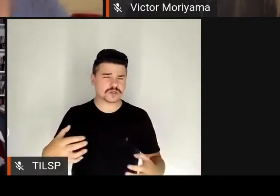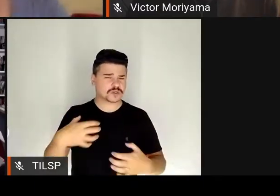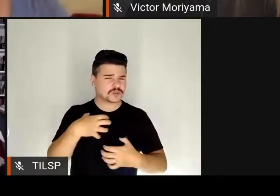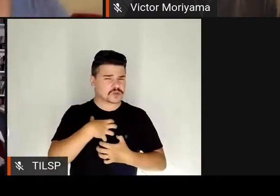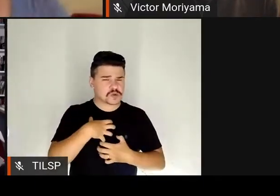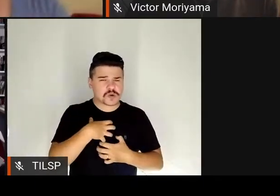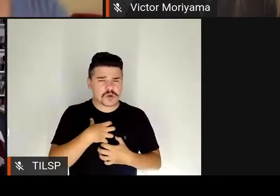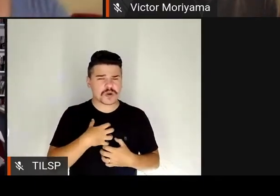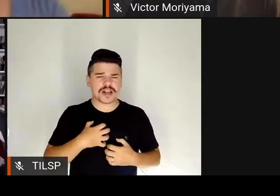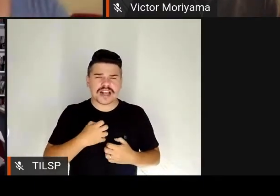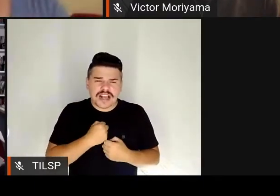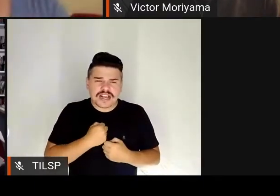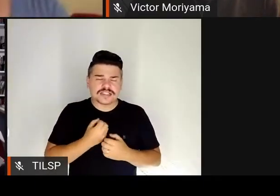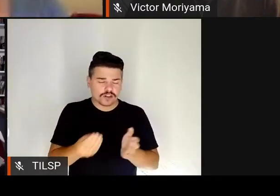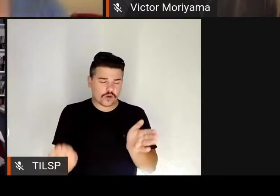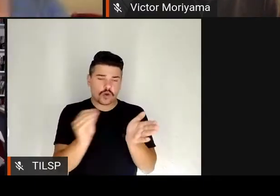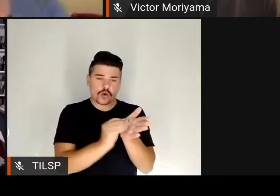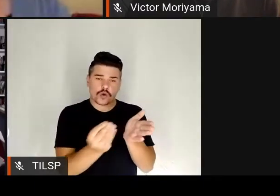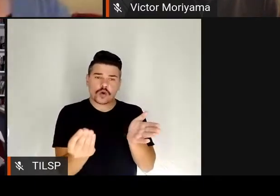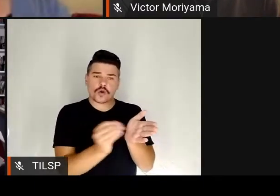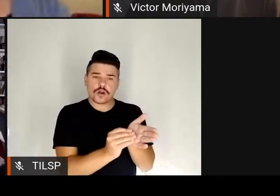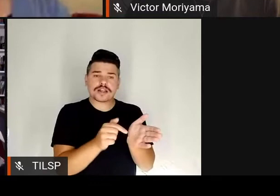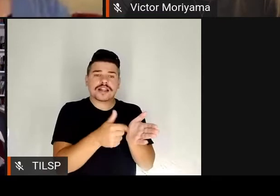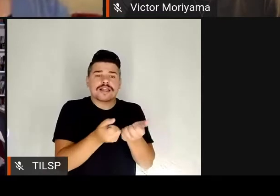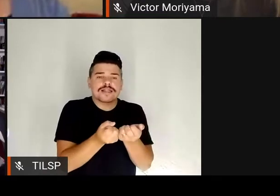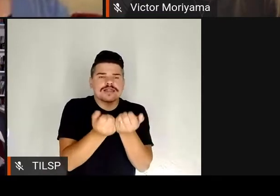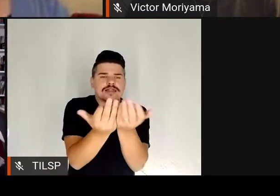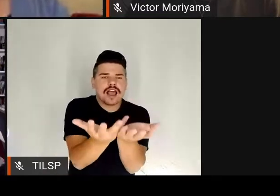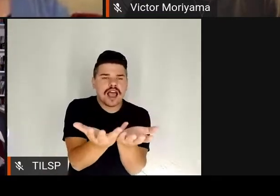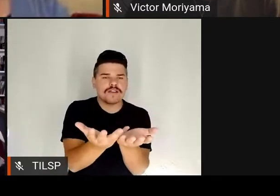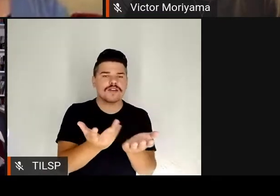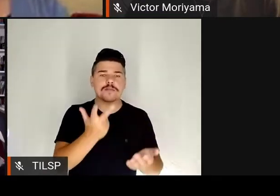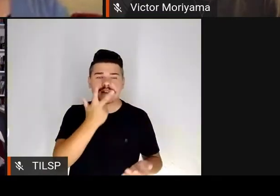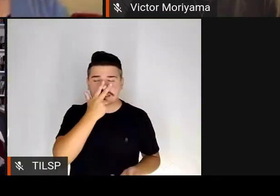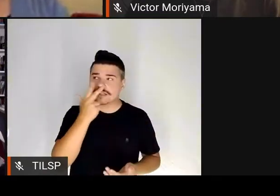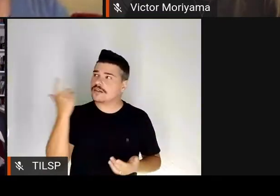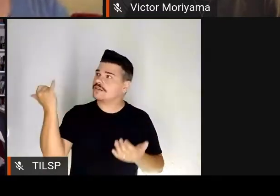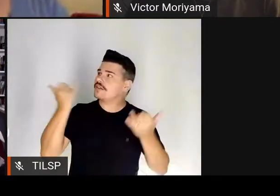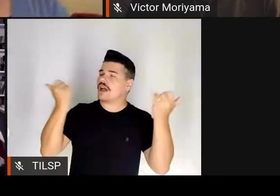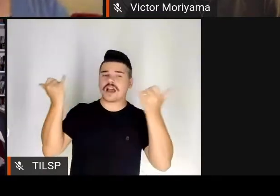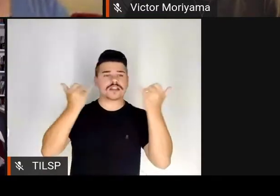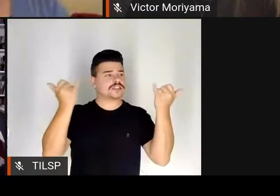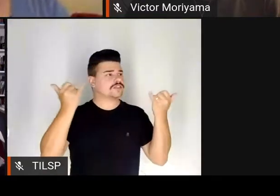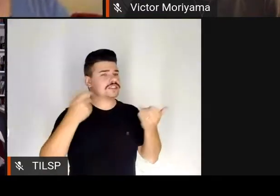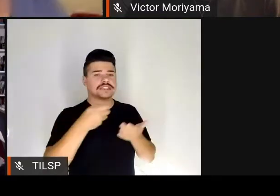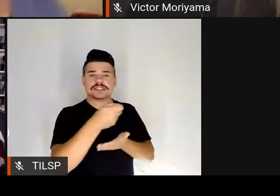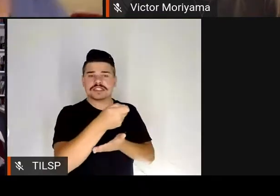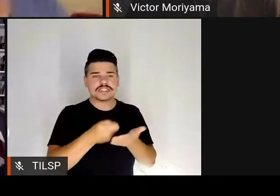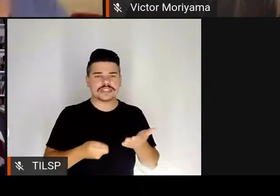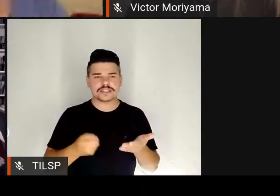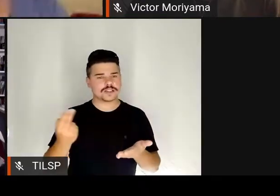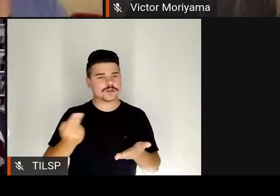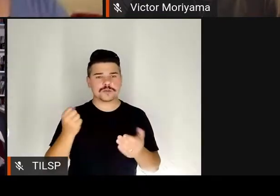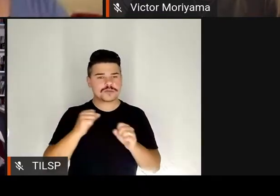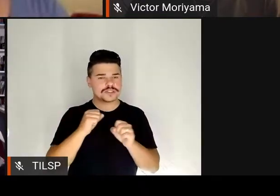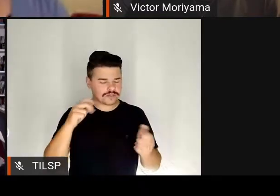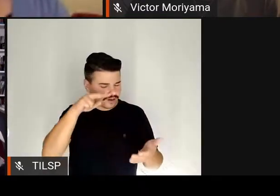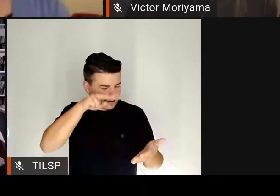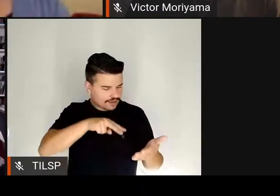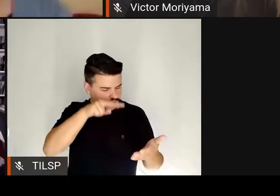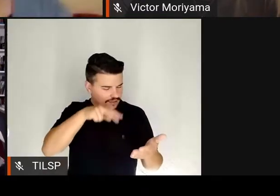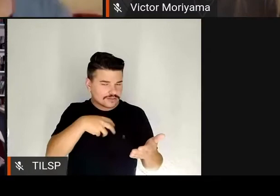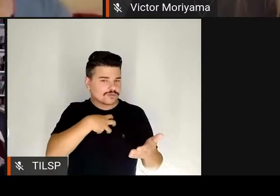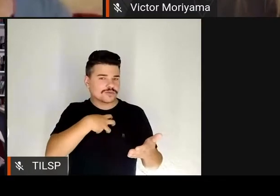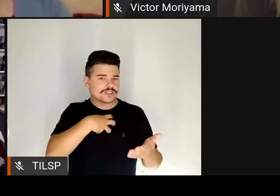livro passariam, assim, uma sensação como nenhuma narrativa escrita podia passar. E que, daí a citação